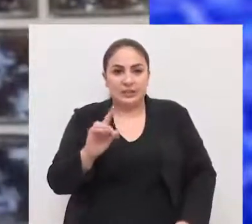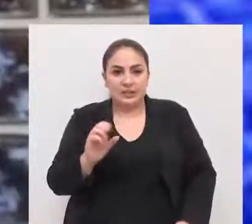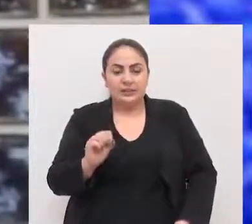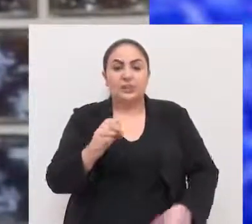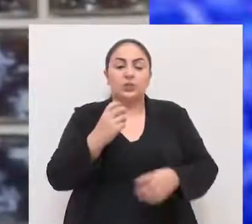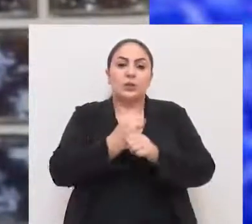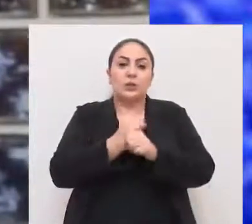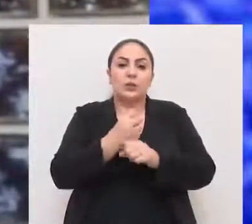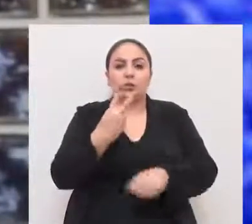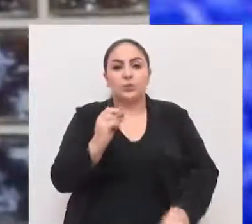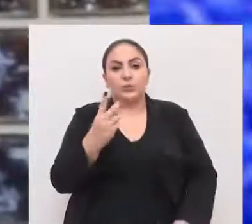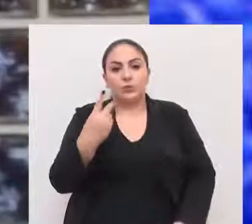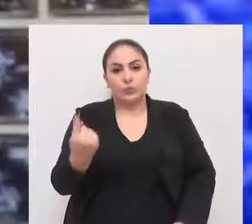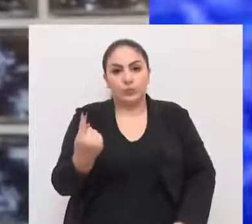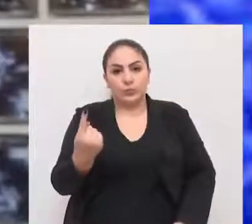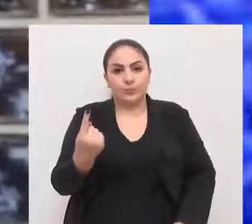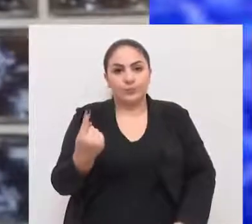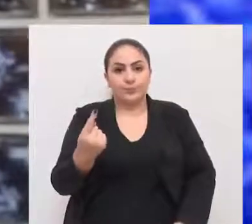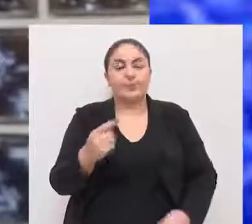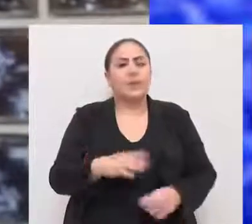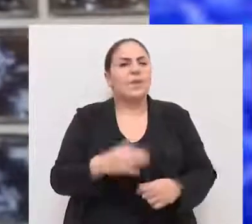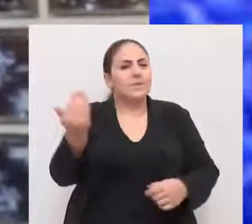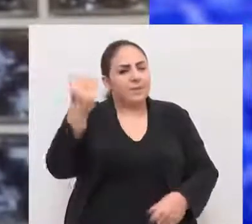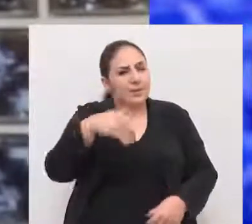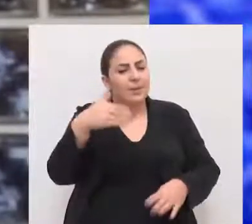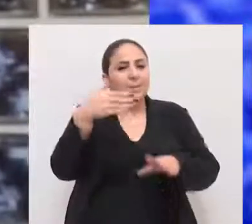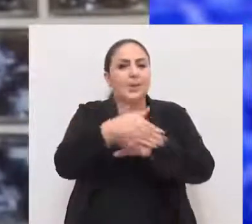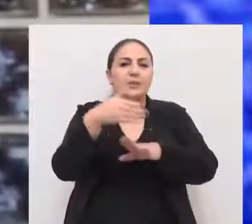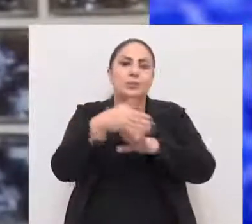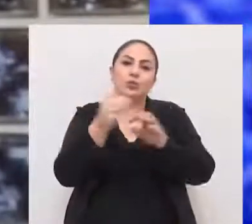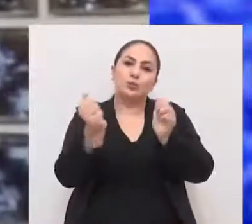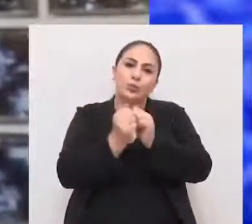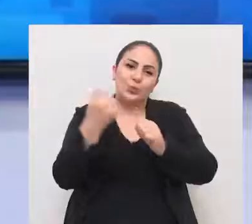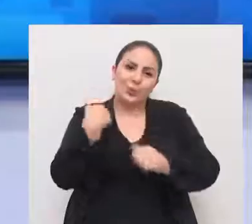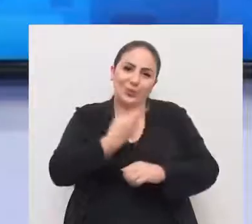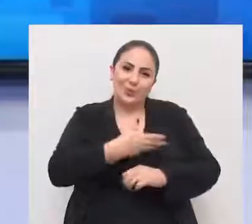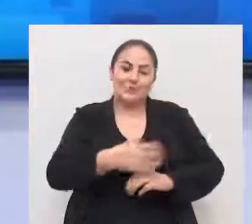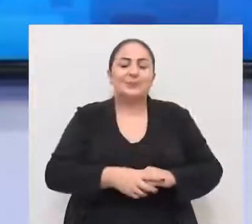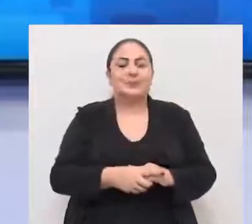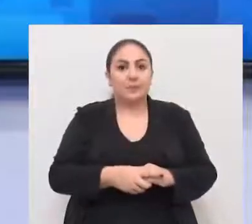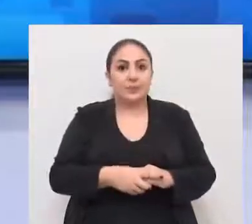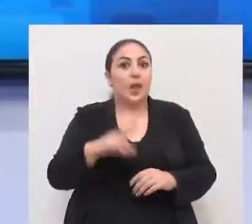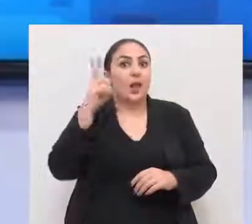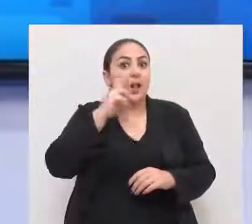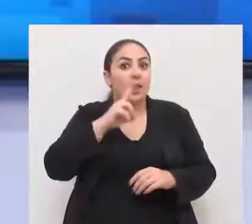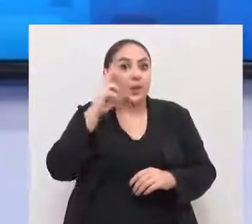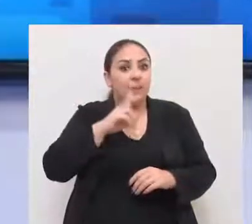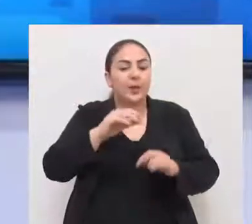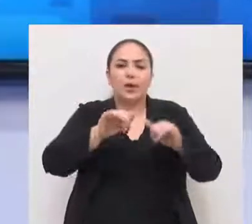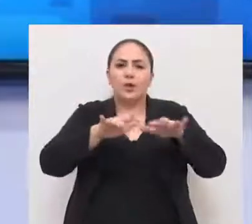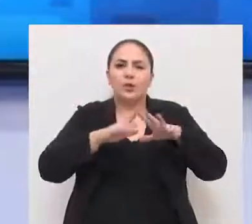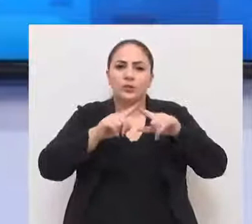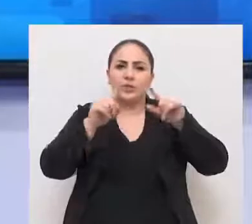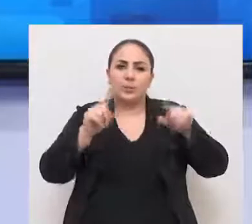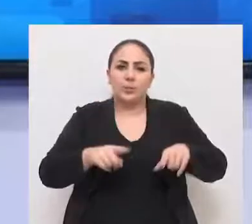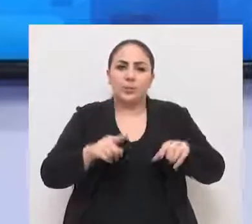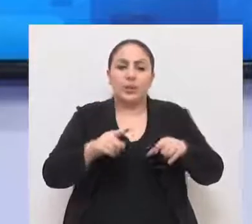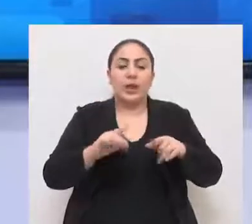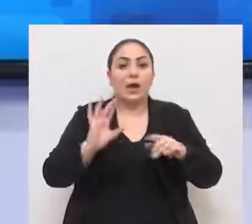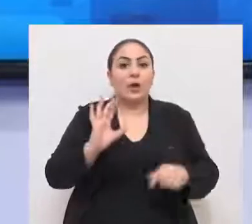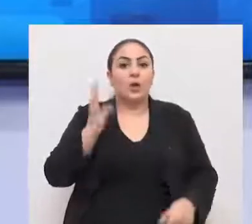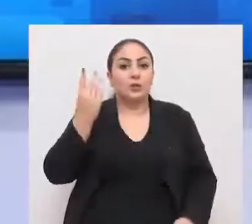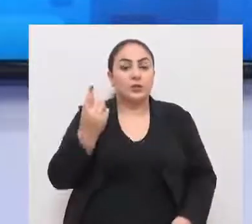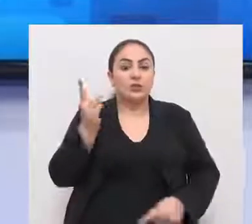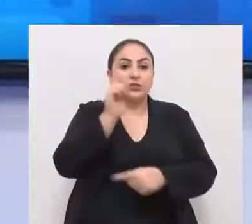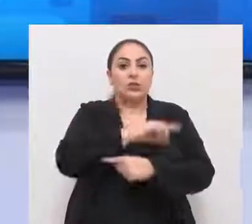para 2021. Venha, participe conosco! Lembrando que a audiência pública